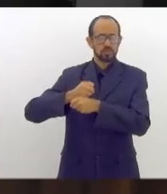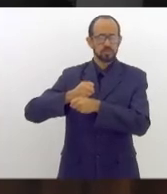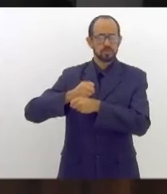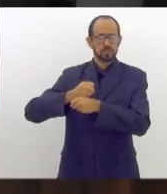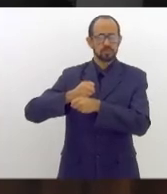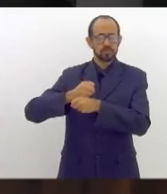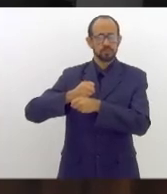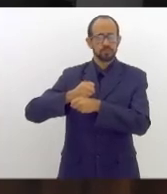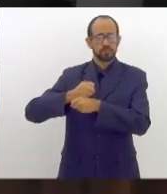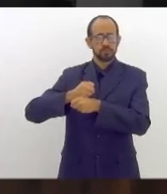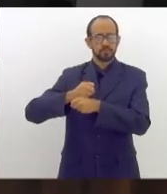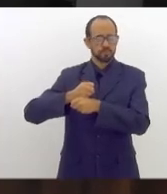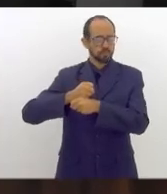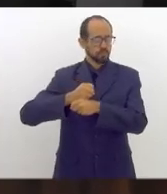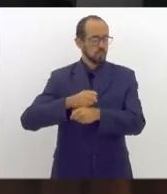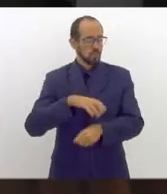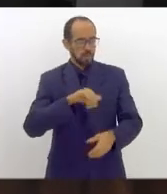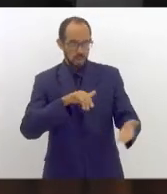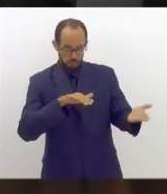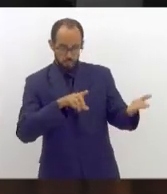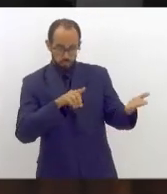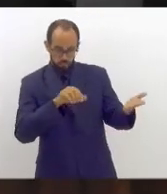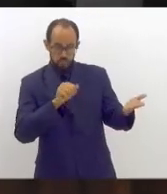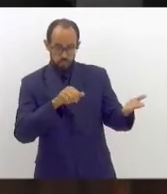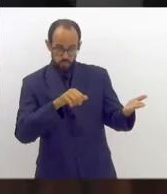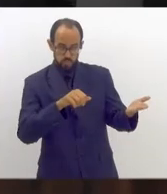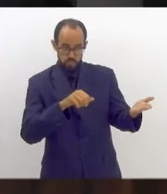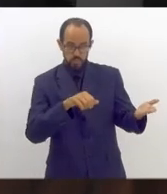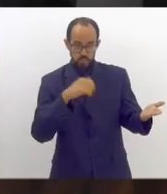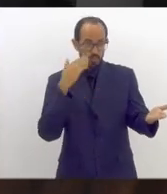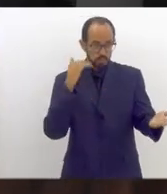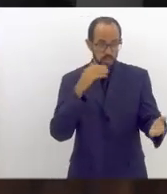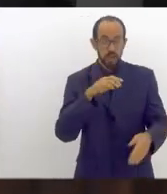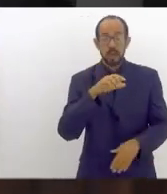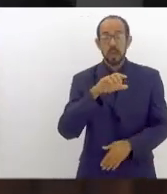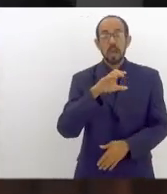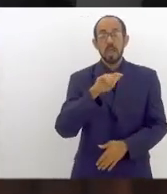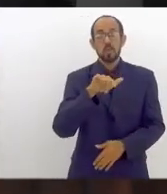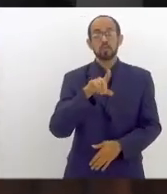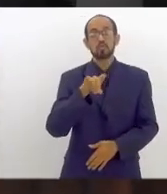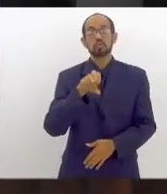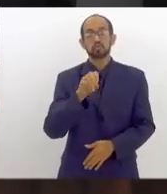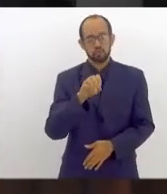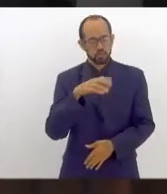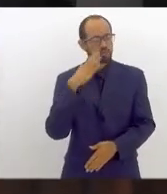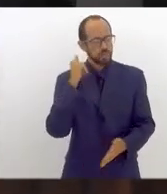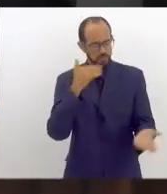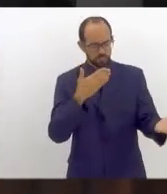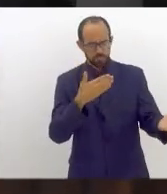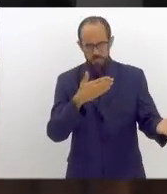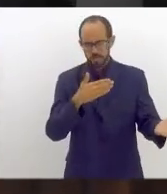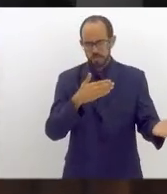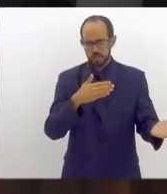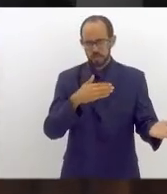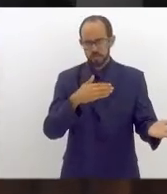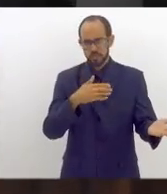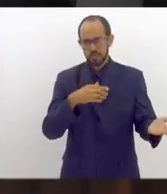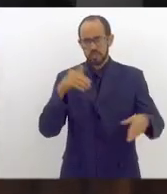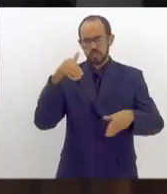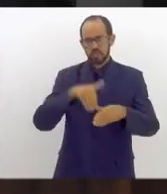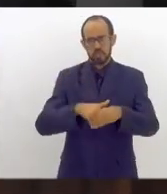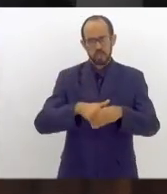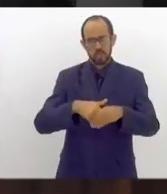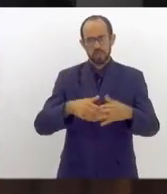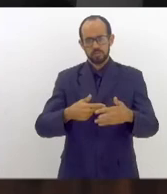nós né Cláudia voltávamos coisas ali no Tiradentes onde a assembleia